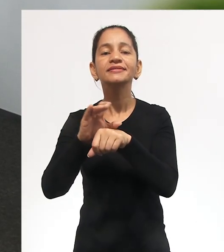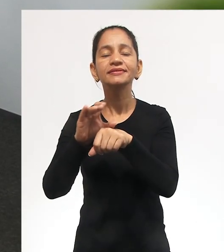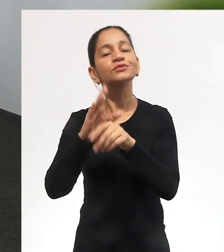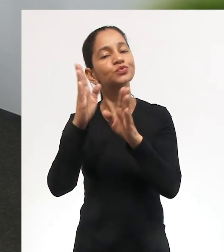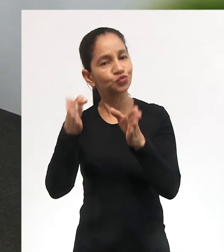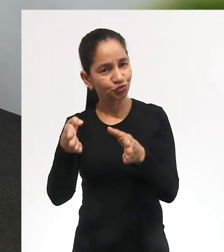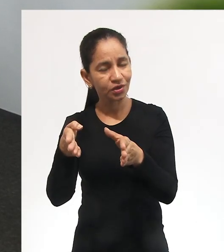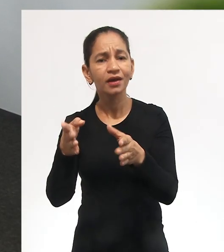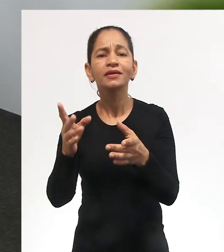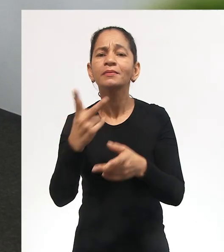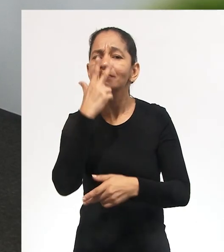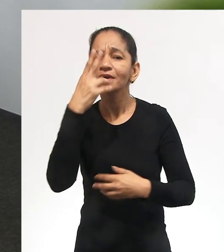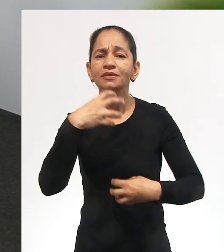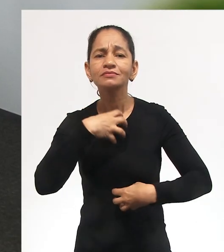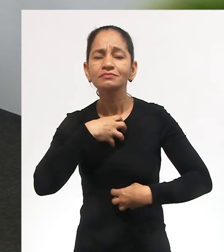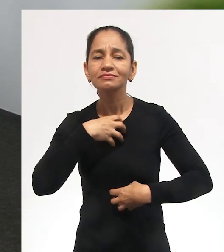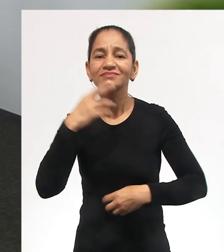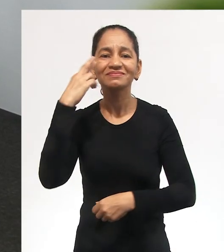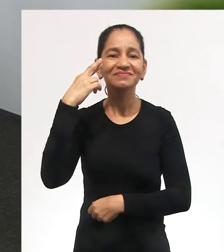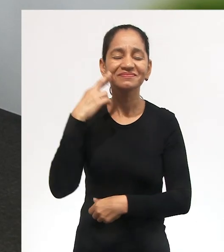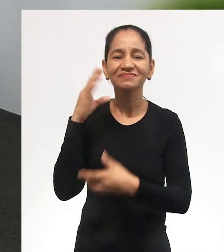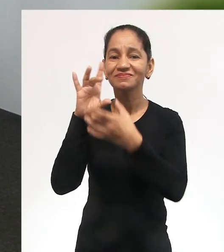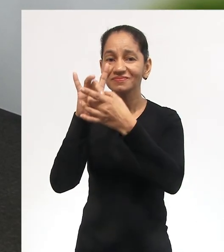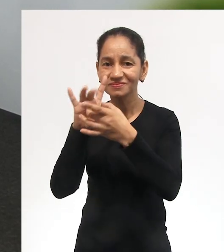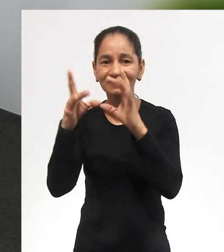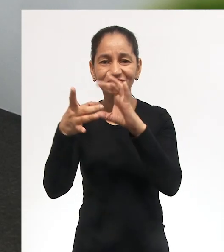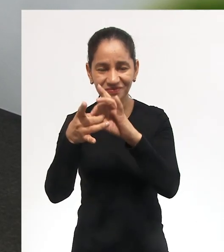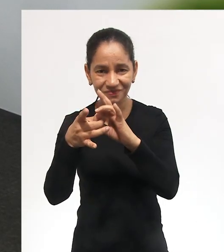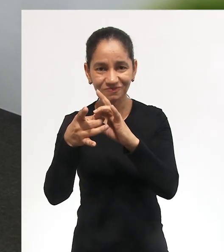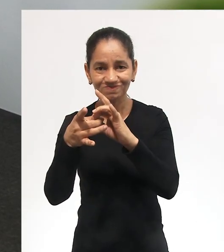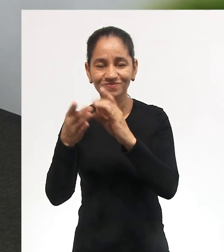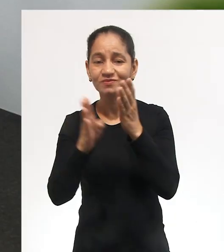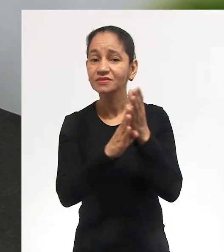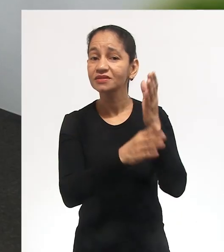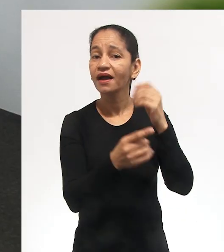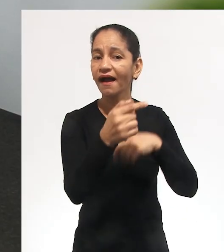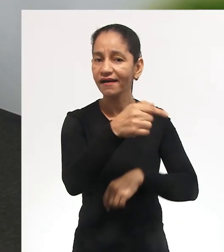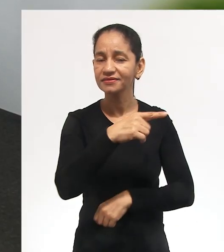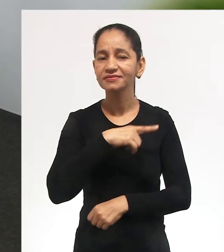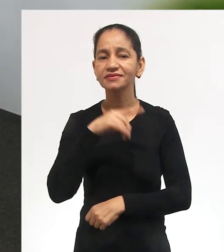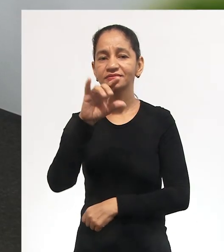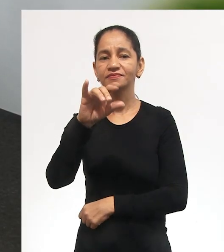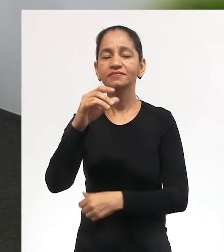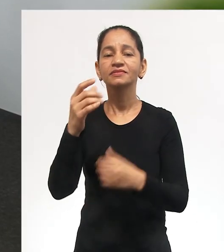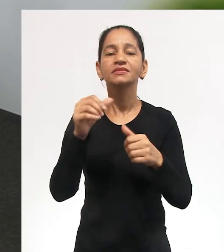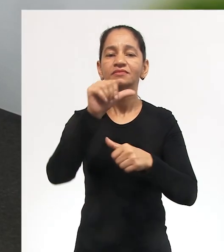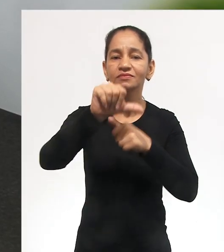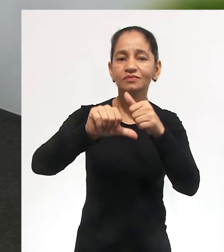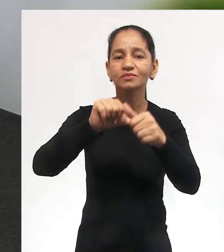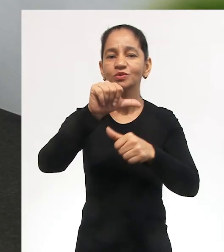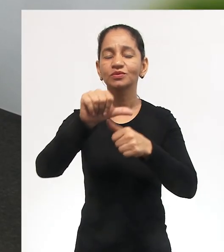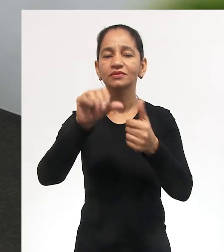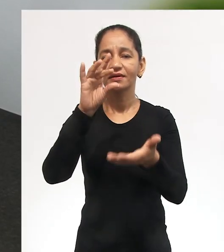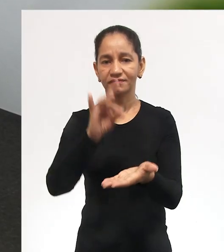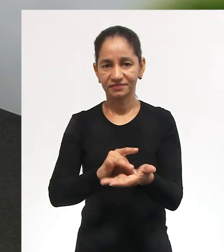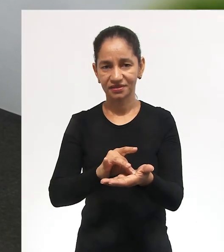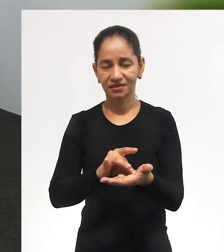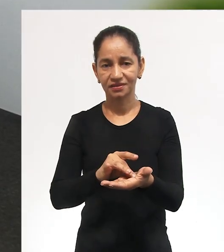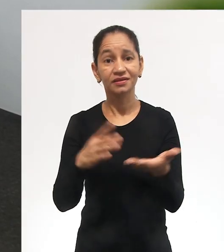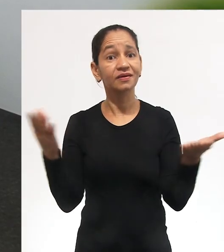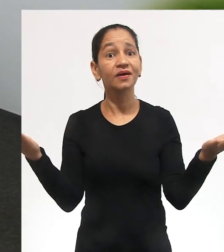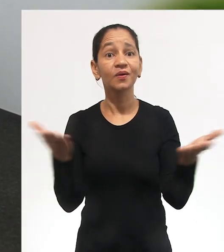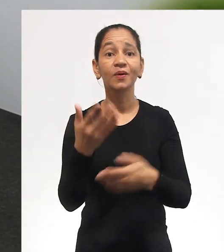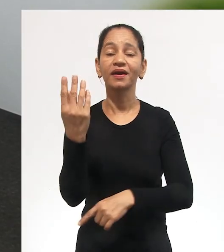né, que dá a impressão de conexão do estado de Rondônia. Ao lado as iniciais EAD mudando realidade. Vamos à nossa terceira